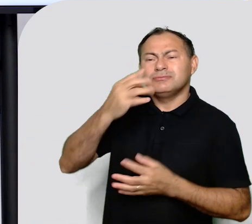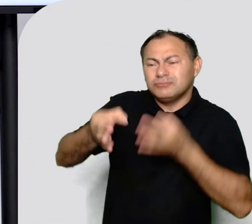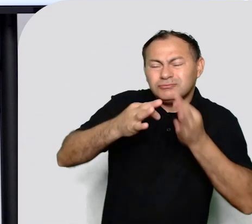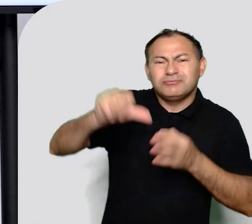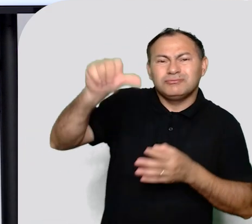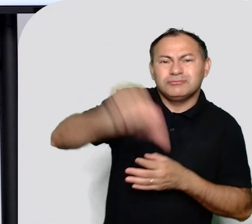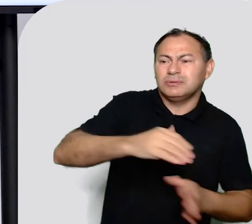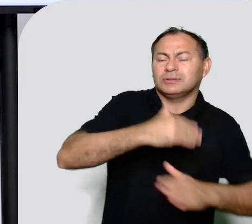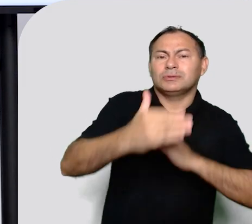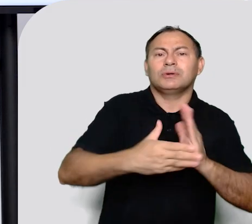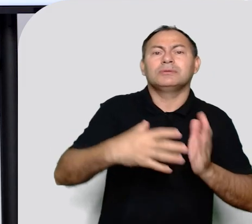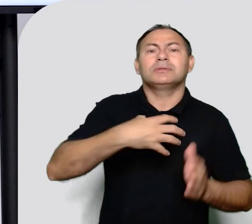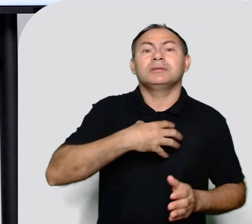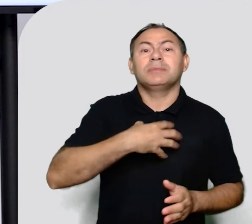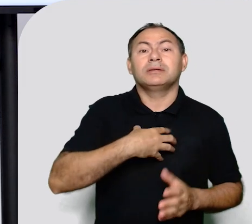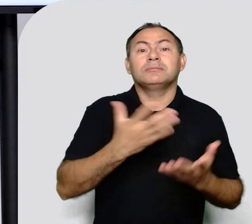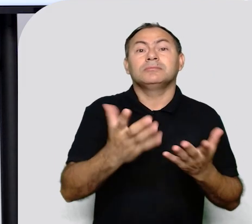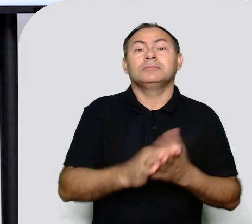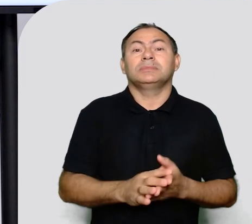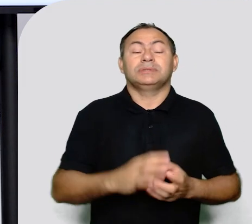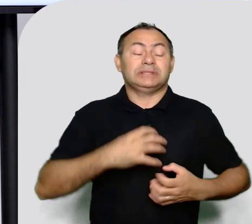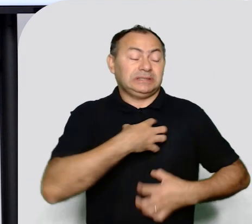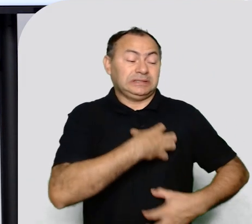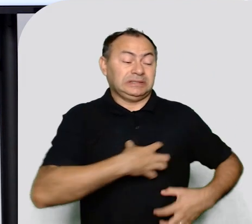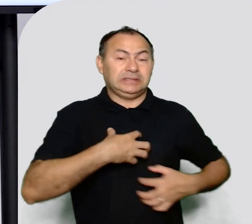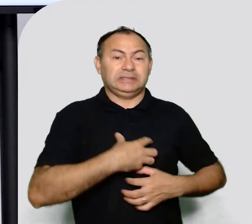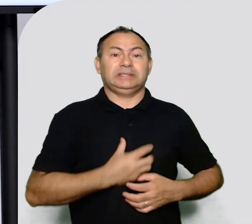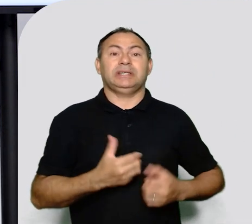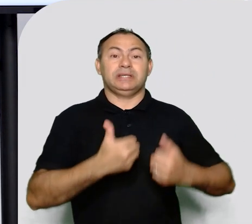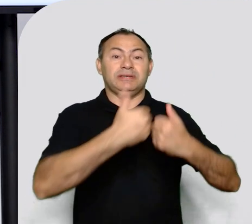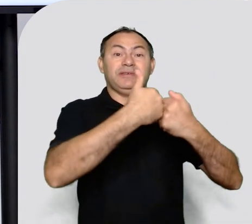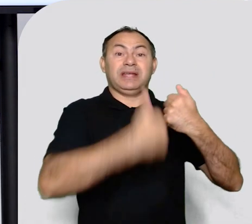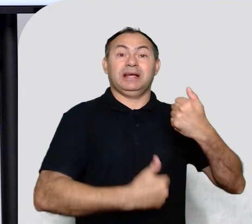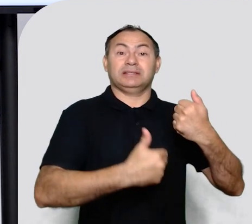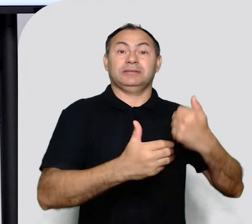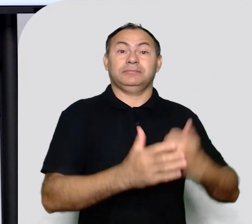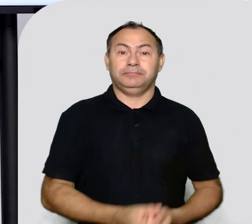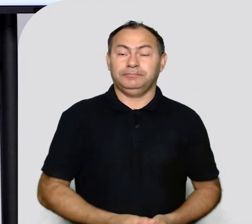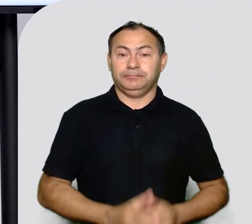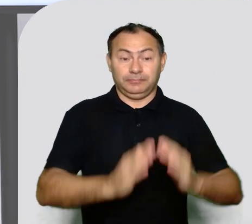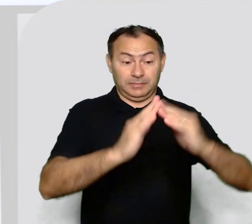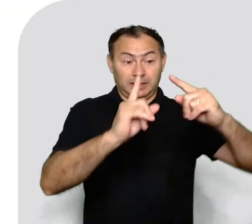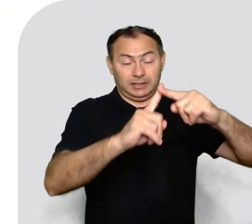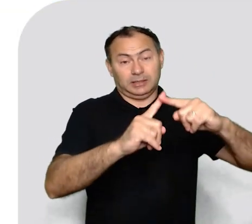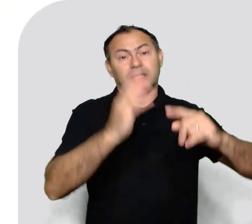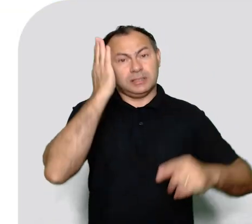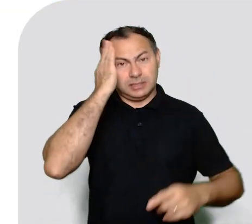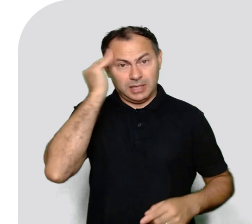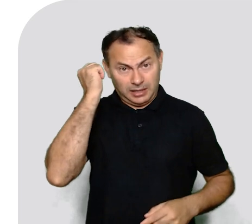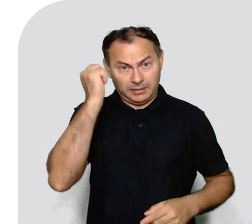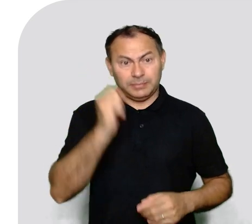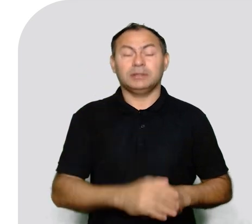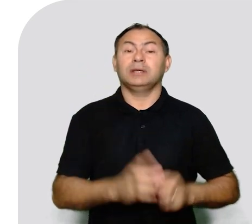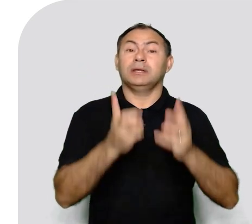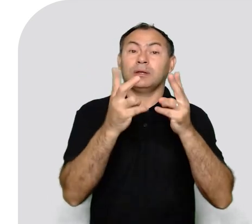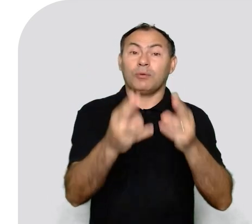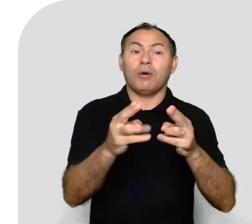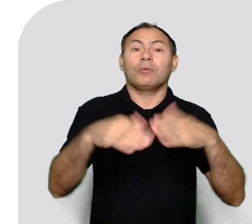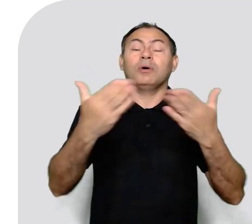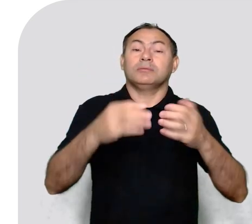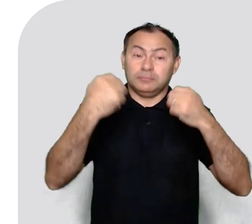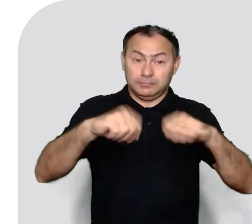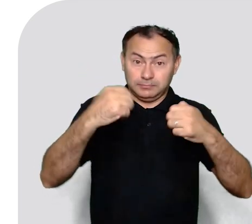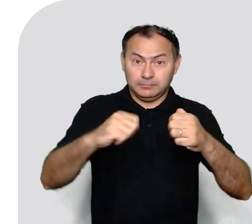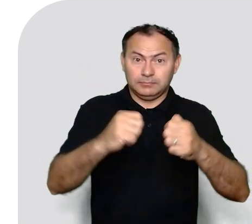vicissitudes de todo sentimento de rancor e de vingança. A Igreja sabe, igualmente,